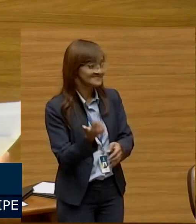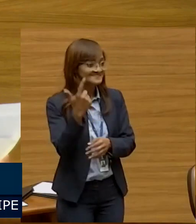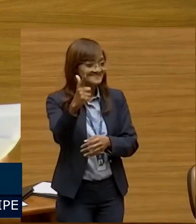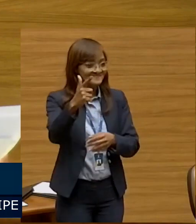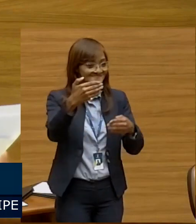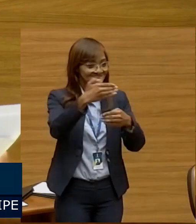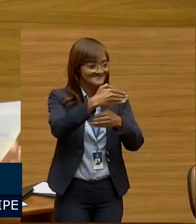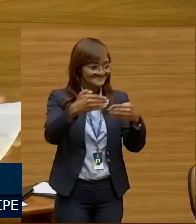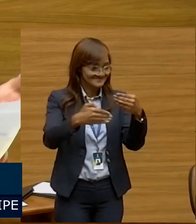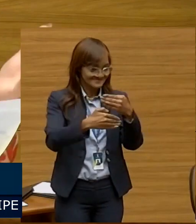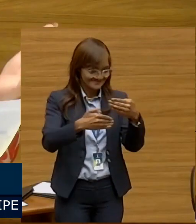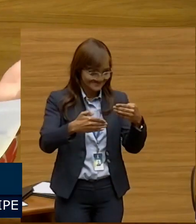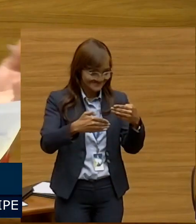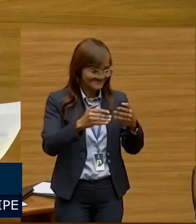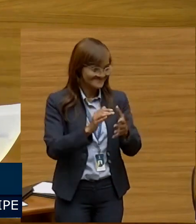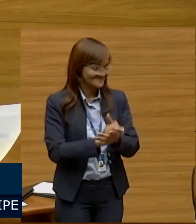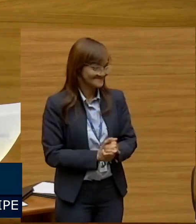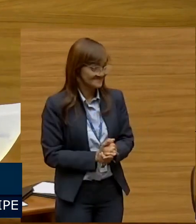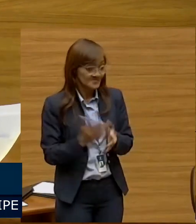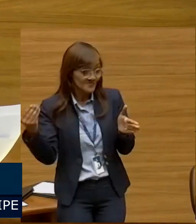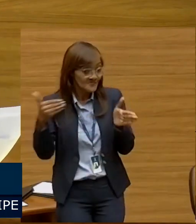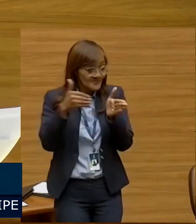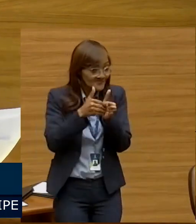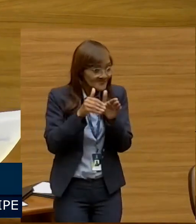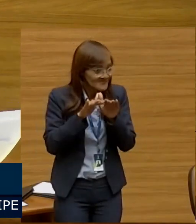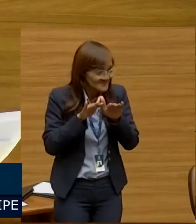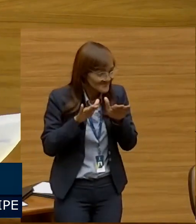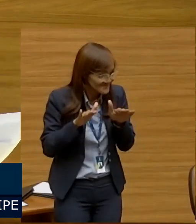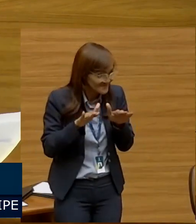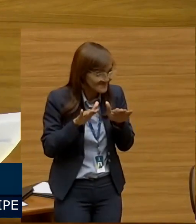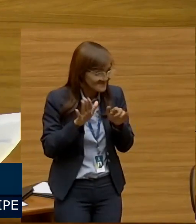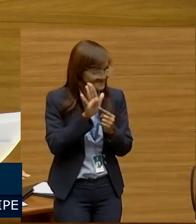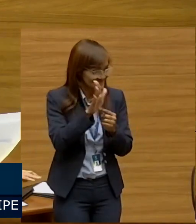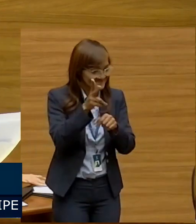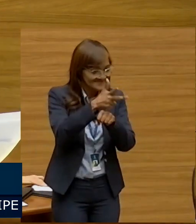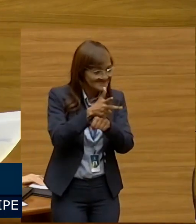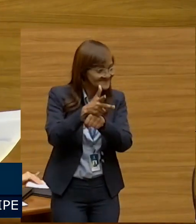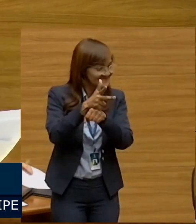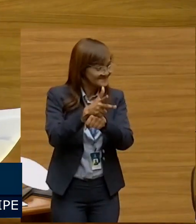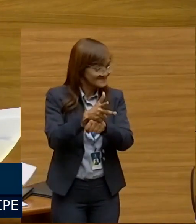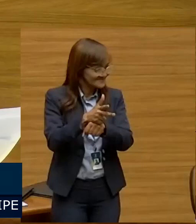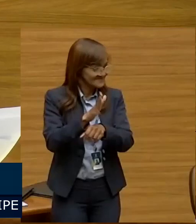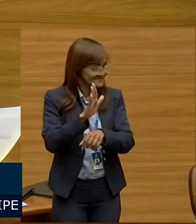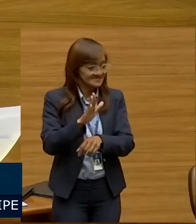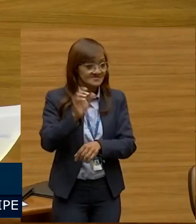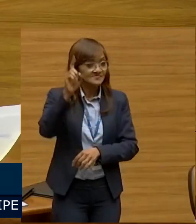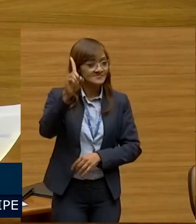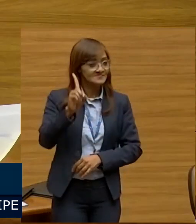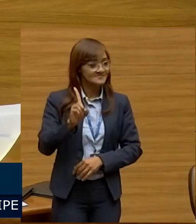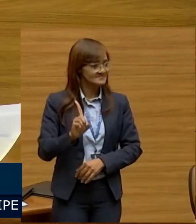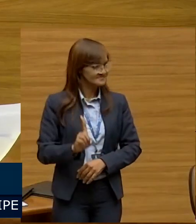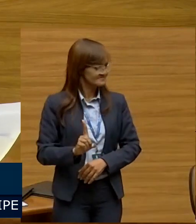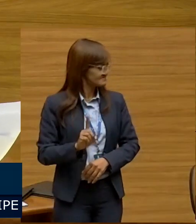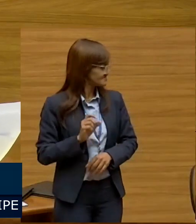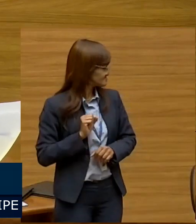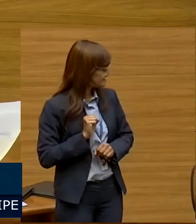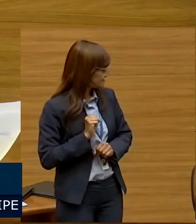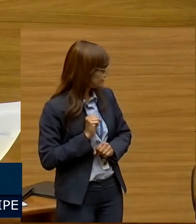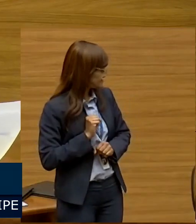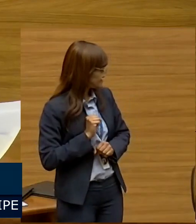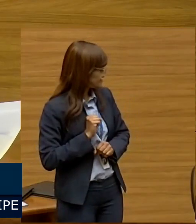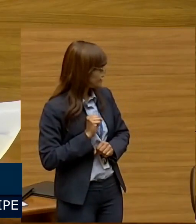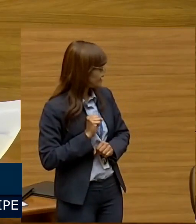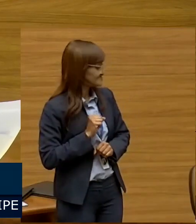né, mais um vídeo, e o último vídeo, né, do diretor executivo da